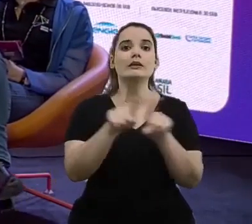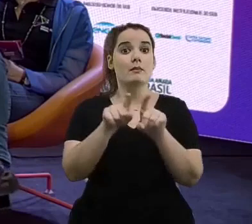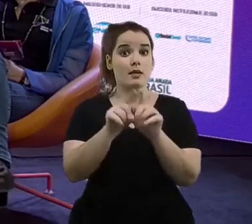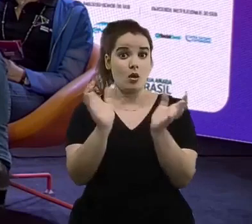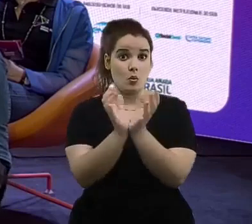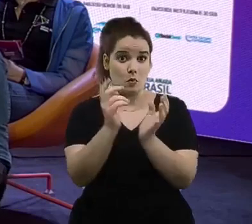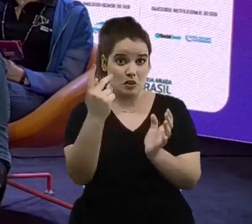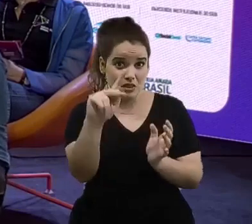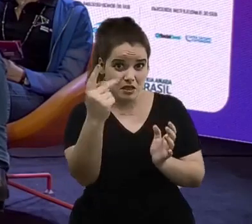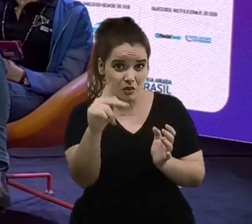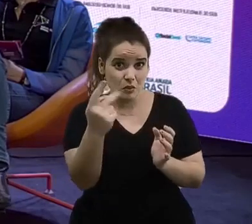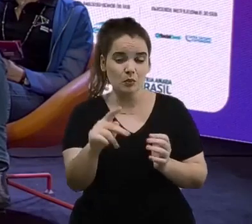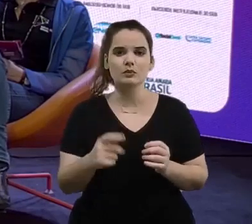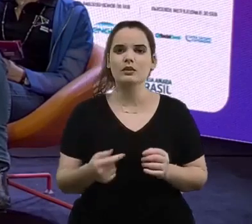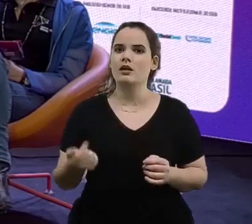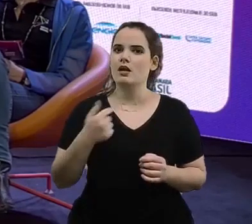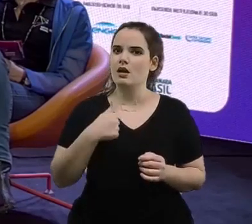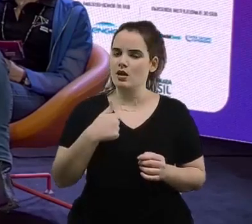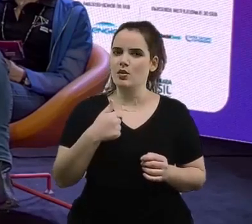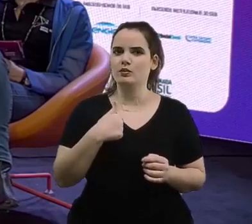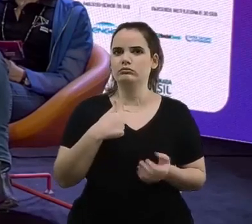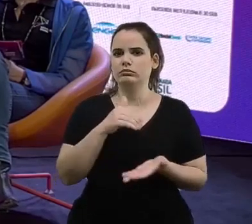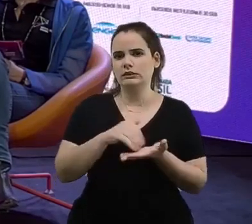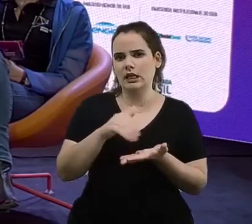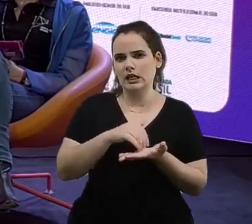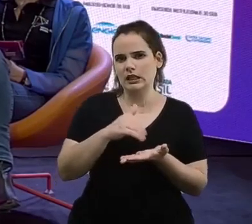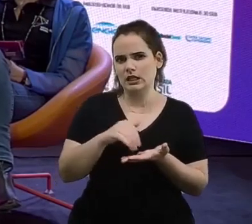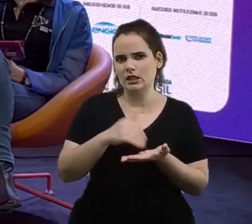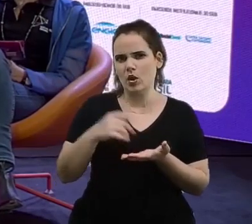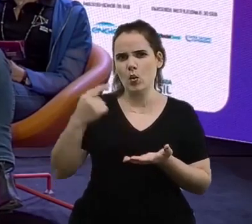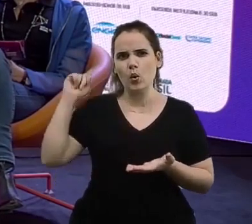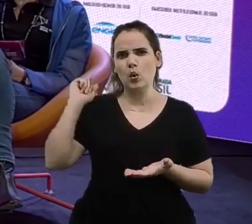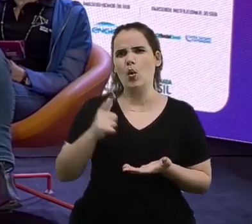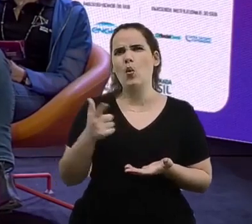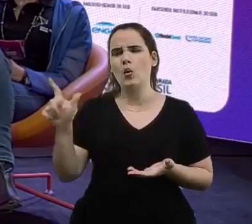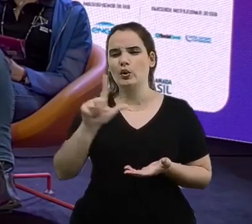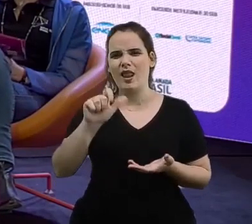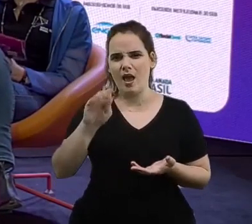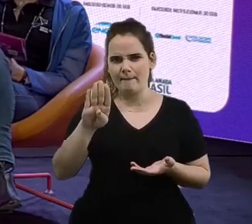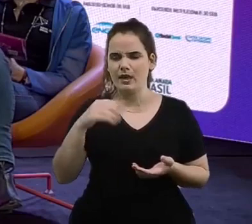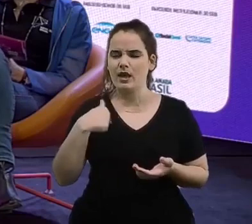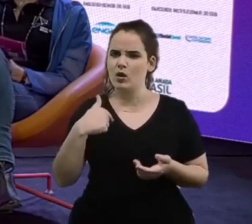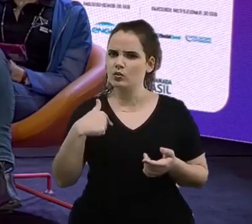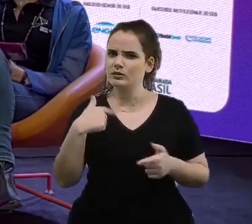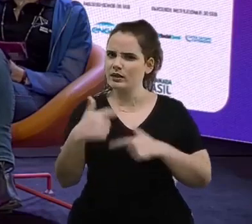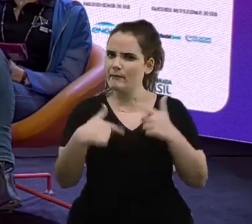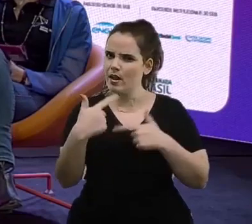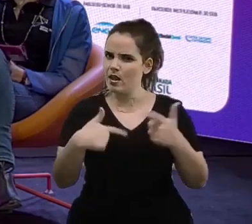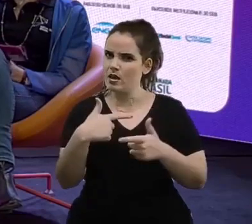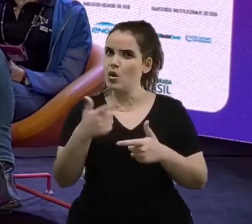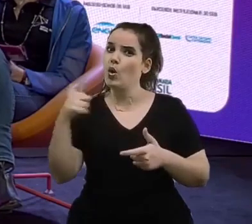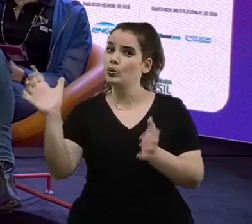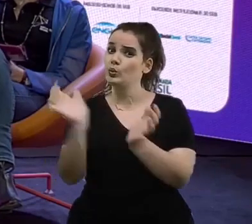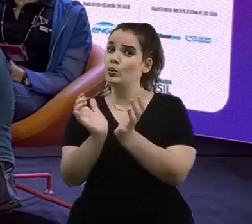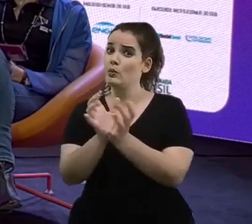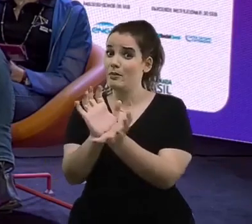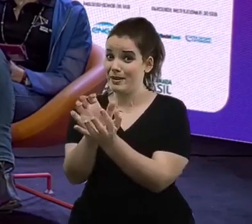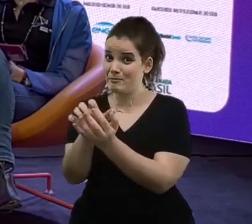equipe, né, para a produção de dados diários. A informação é desestruturada, a gente tem múltiplas